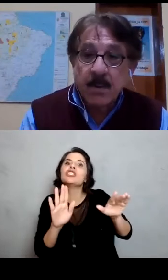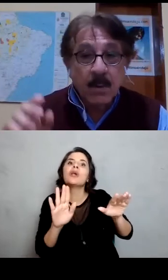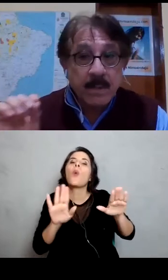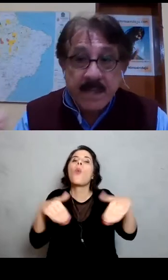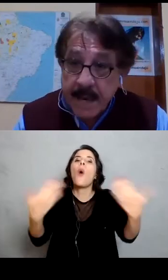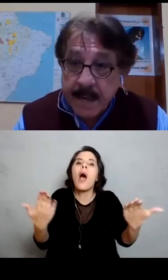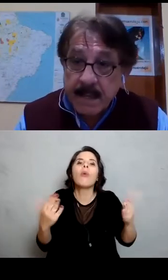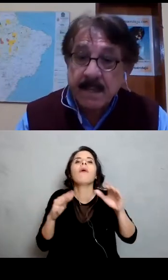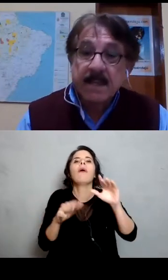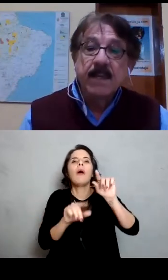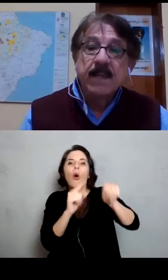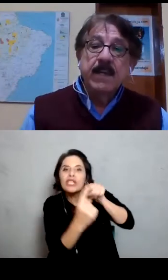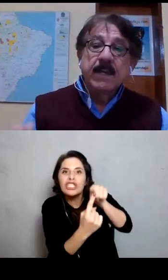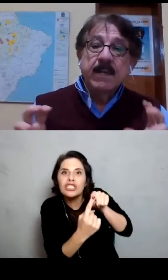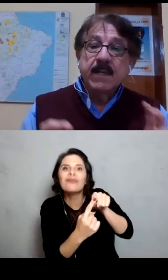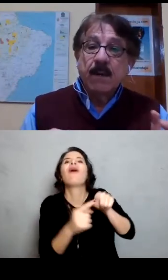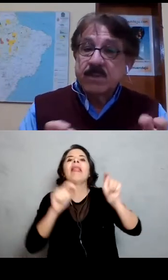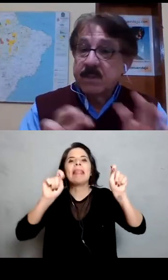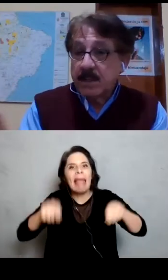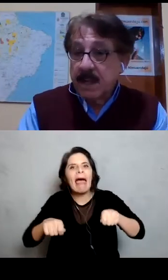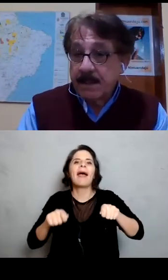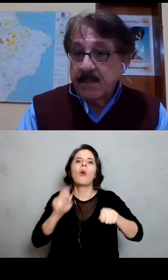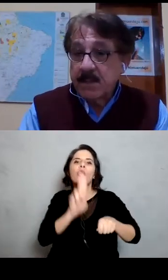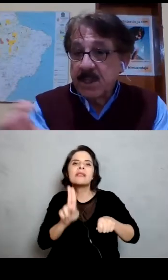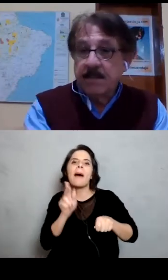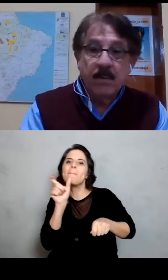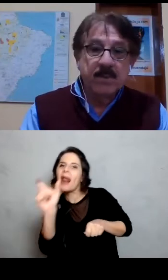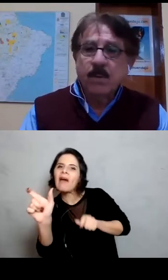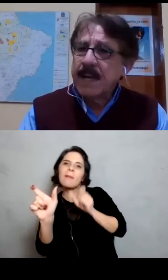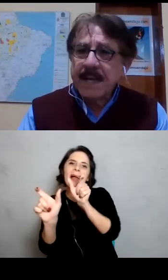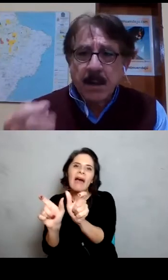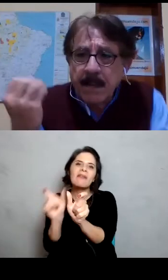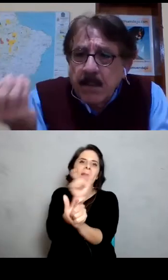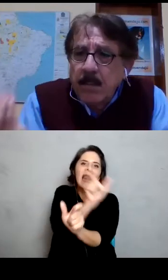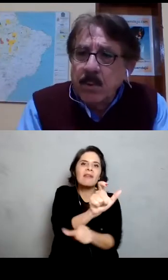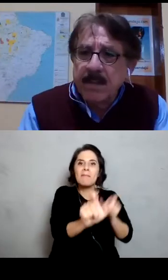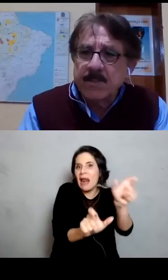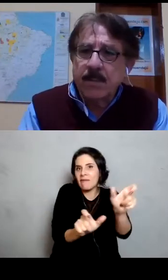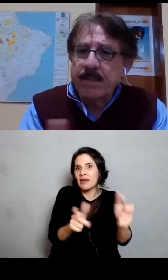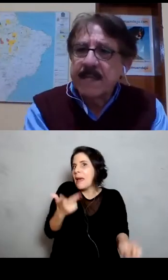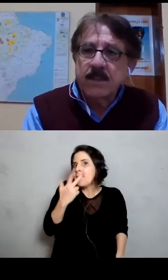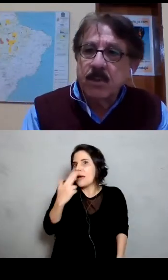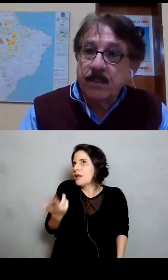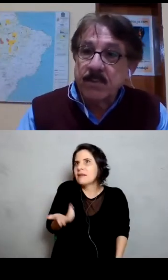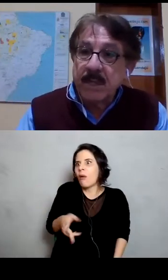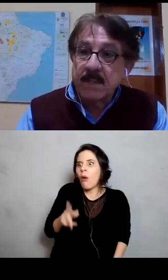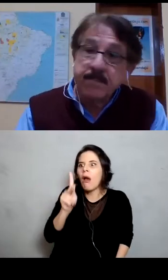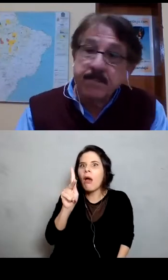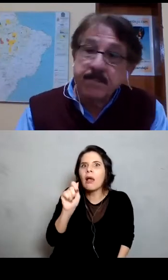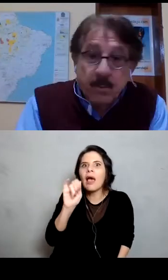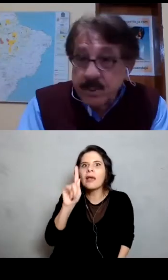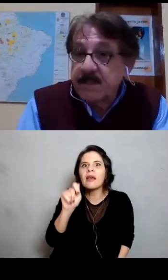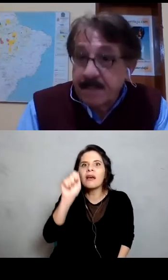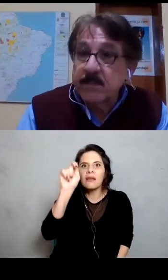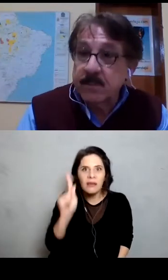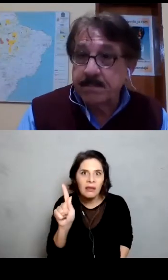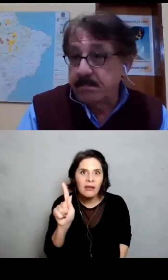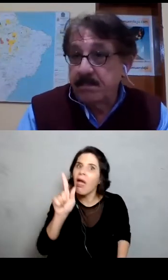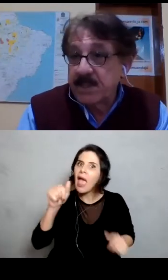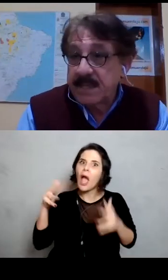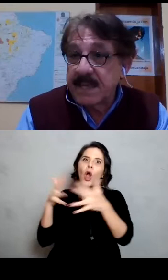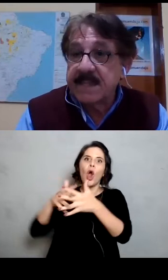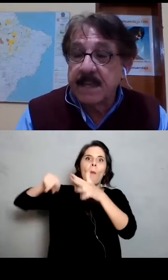man, ou ié. Então, se eu olhar para isso, eu diria, bom, então o caingangue é uma língua muito mais complexa do que o português. Bom, em alguns